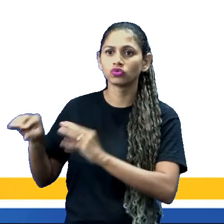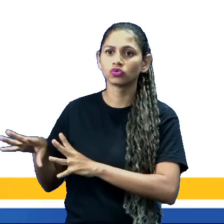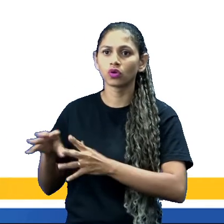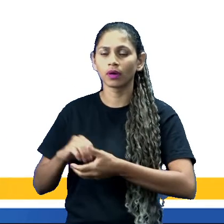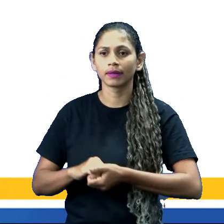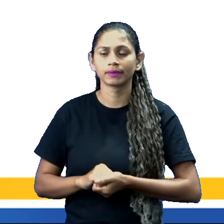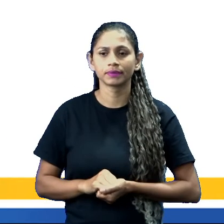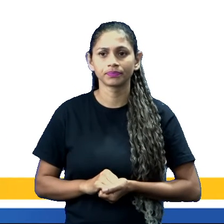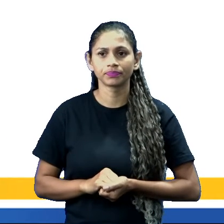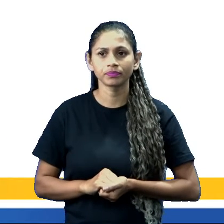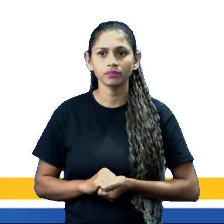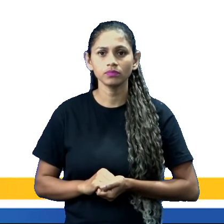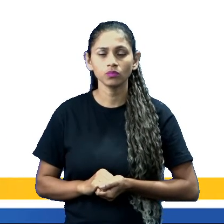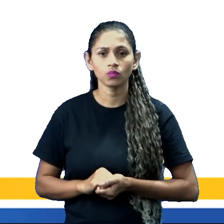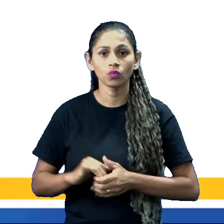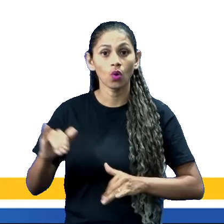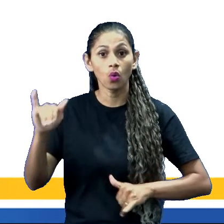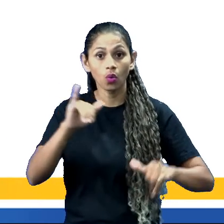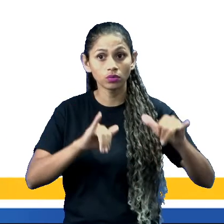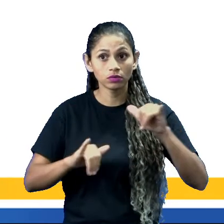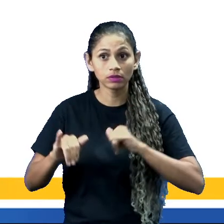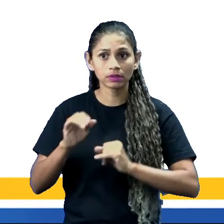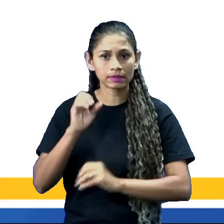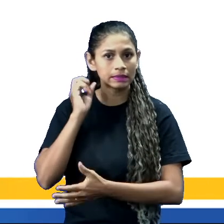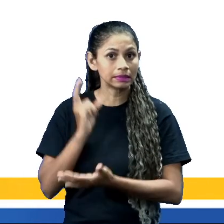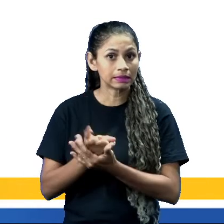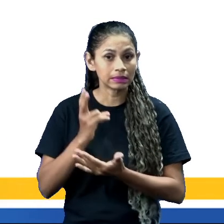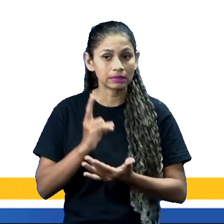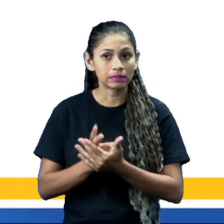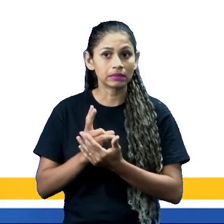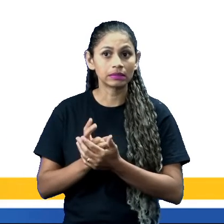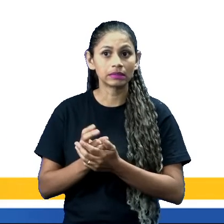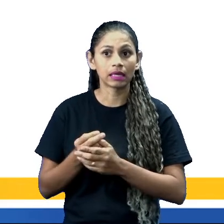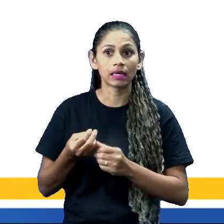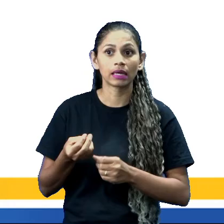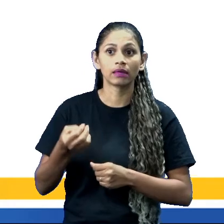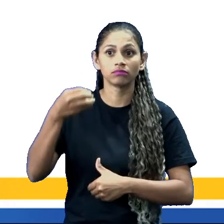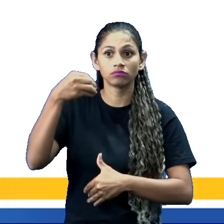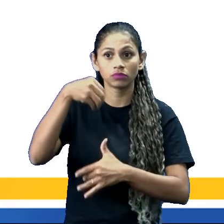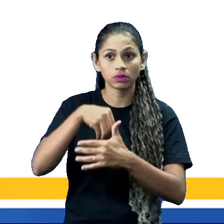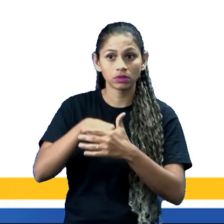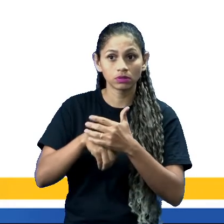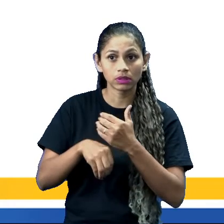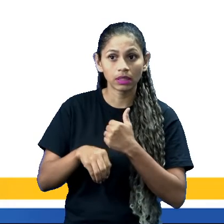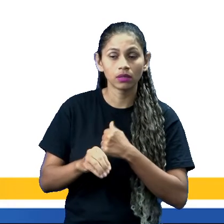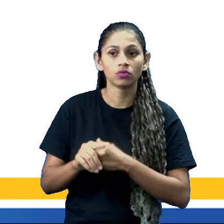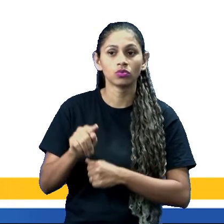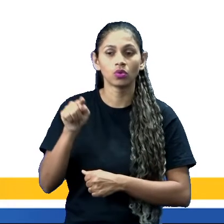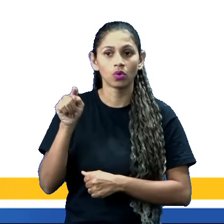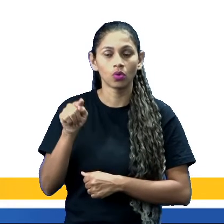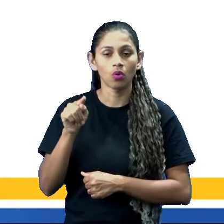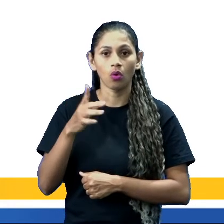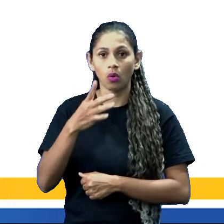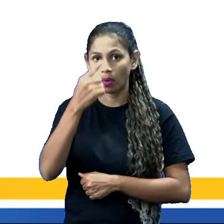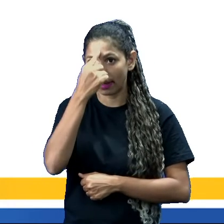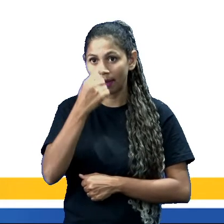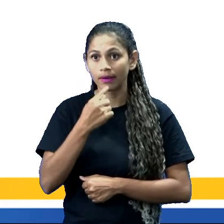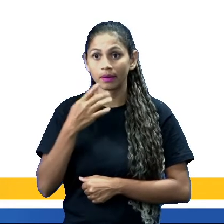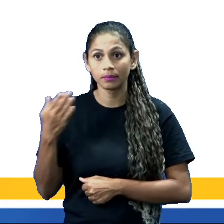resíduos químicos devem ser sempre descartados nesses coletores, né, esses galões específicos, né, para evitar ali